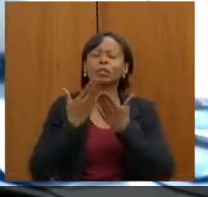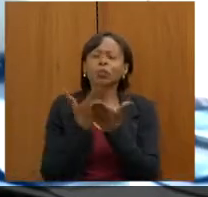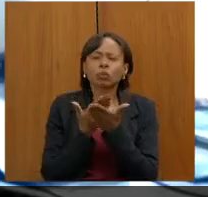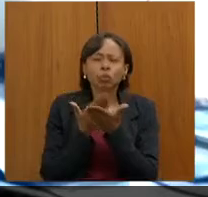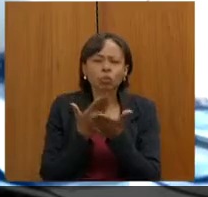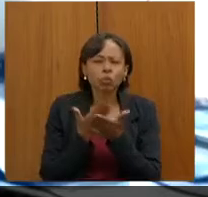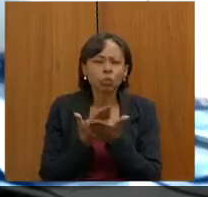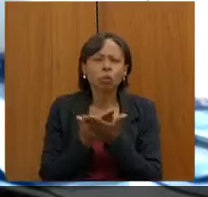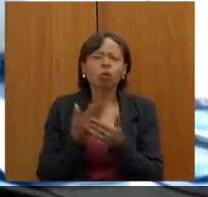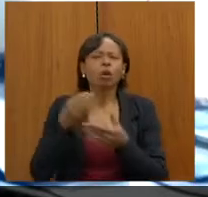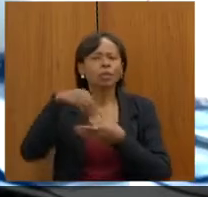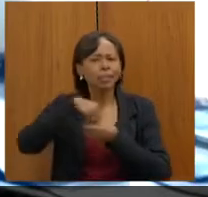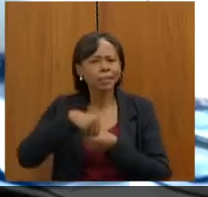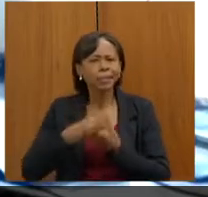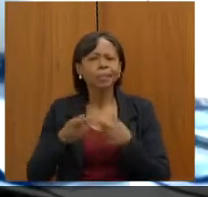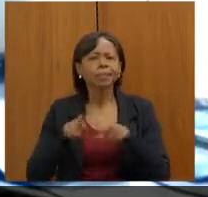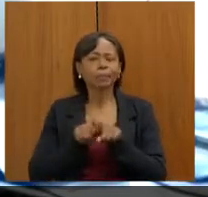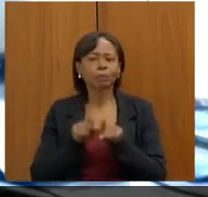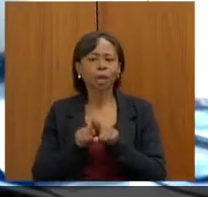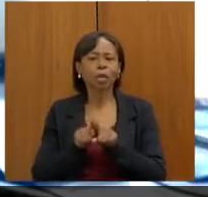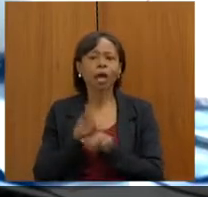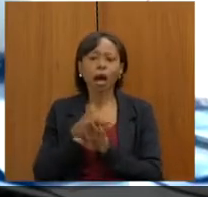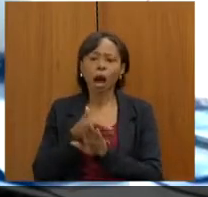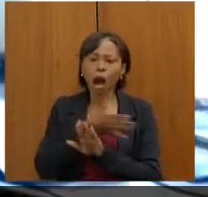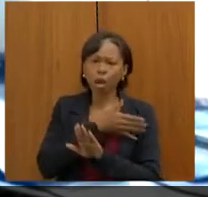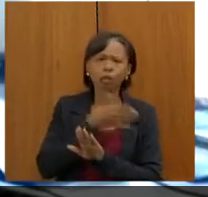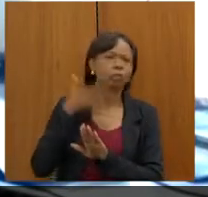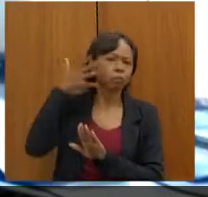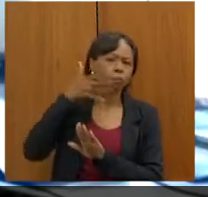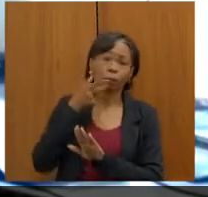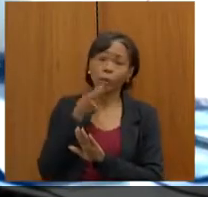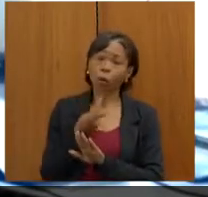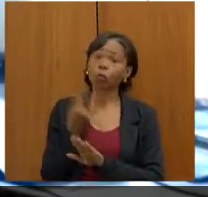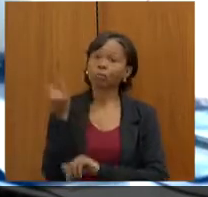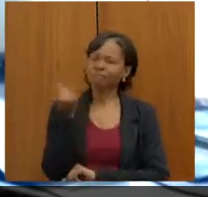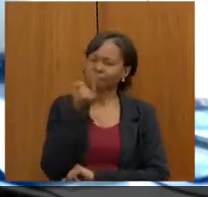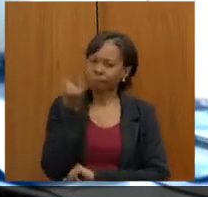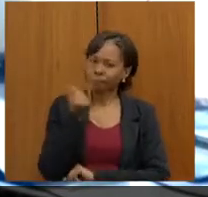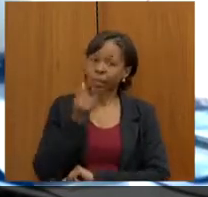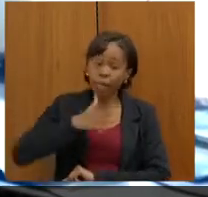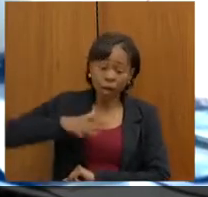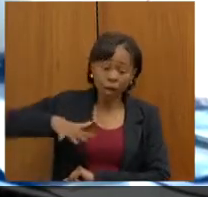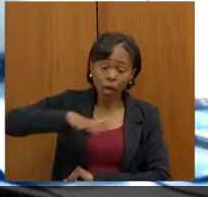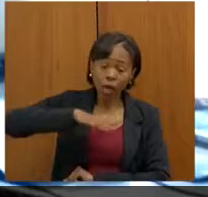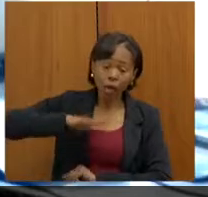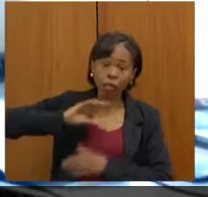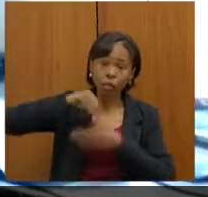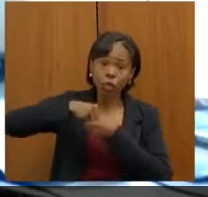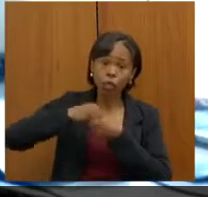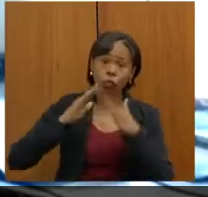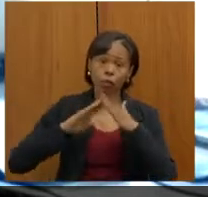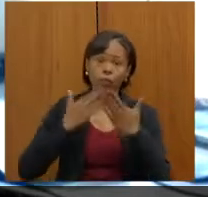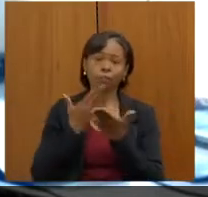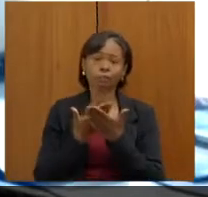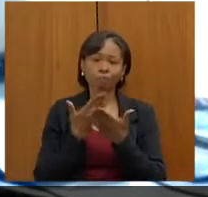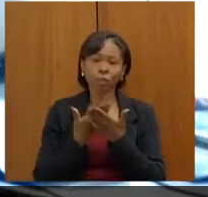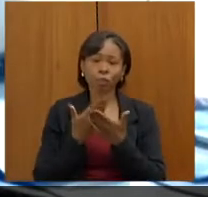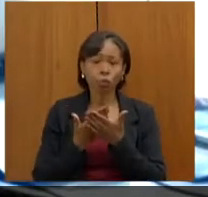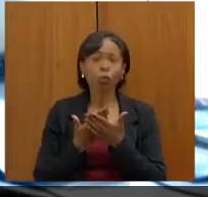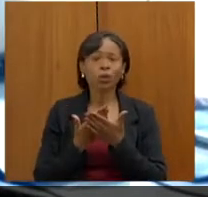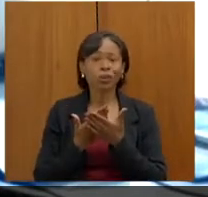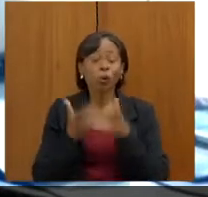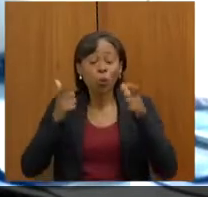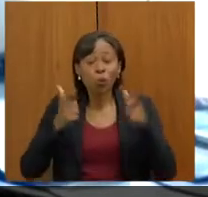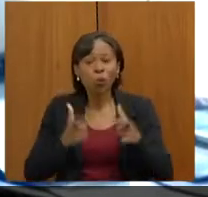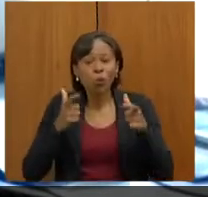e várias perceberam mencionaram a importância de um ambiente escolar é como sendo um processo de